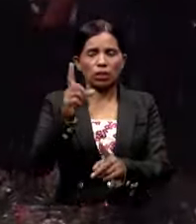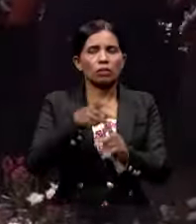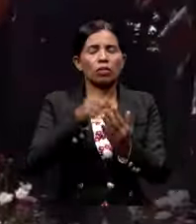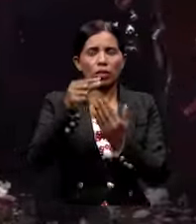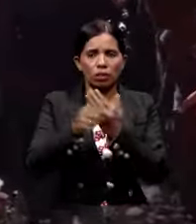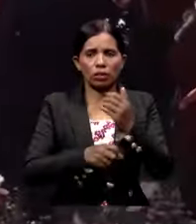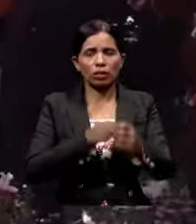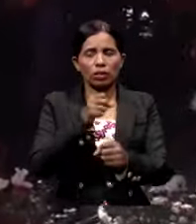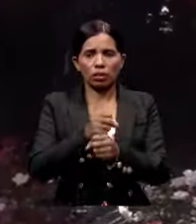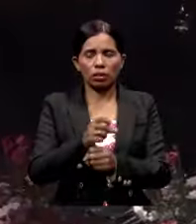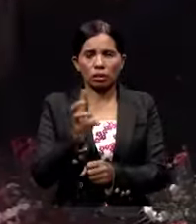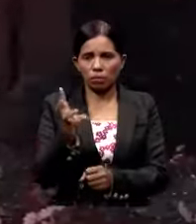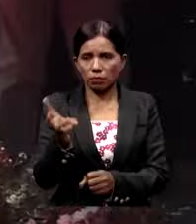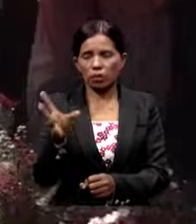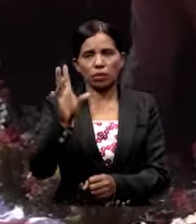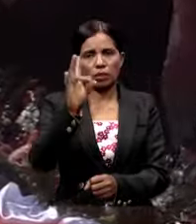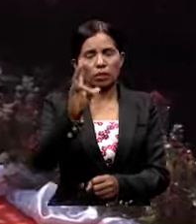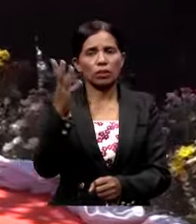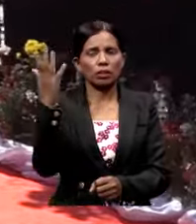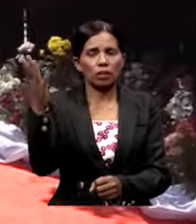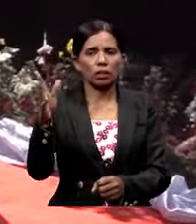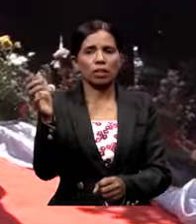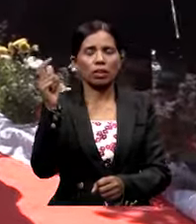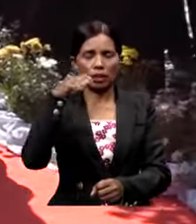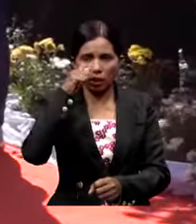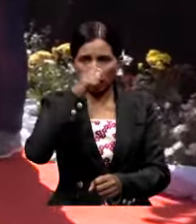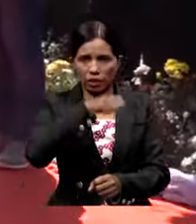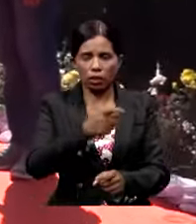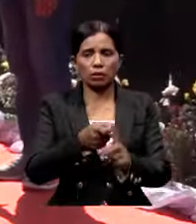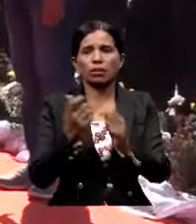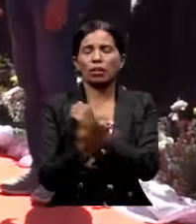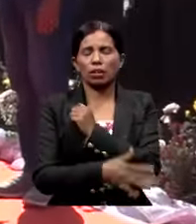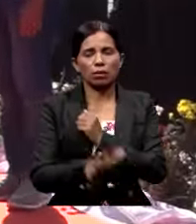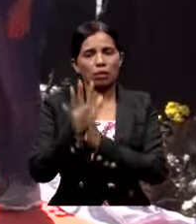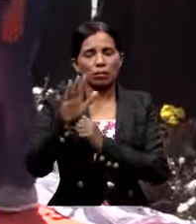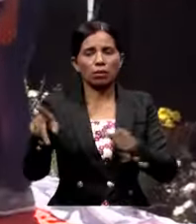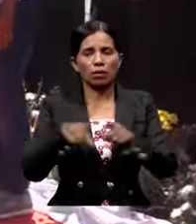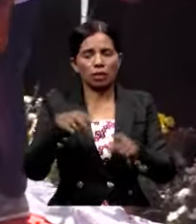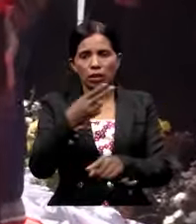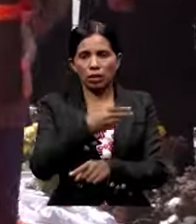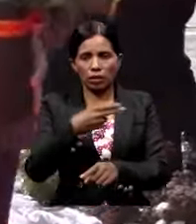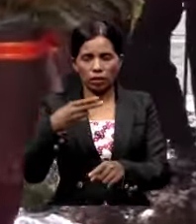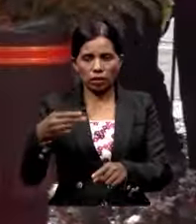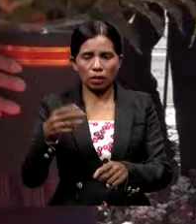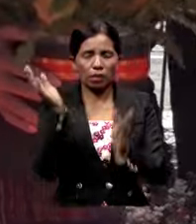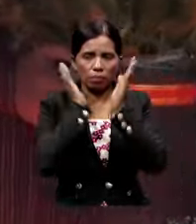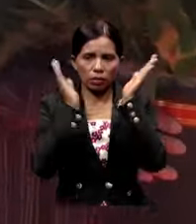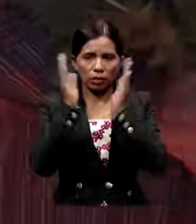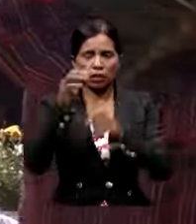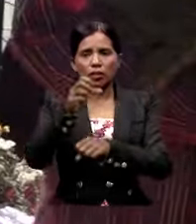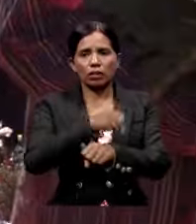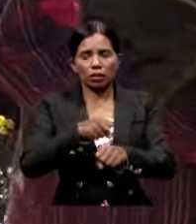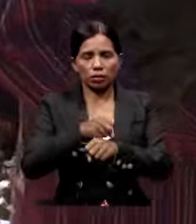Atusia Nengnulo Rasing Itu Iha Bangkok, Tailândia, Husinação Lima, Hanesang, Indonésia, Malásia,